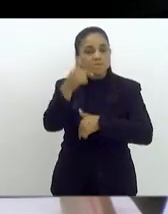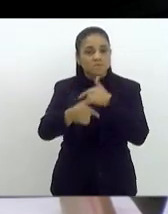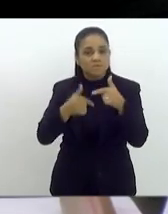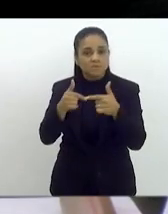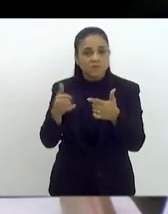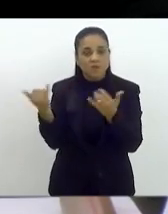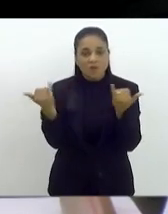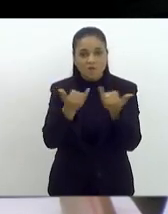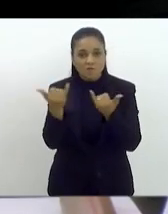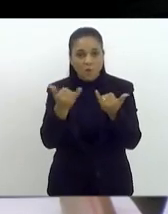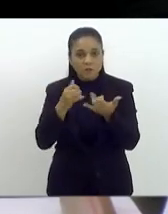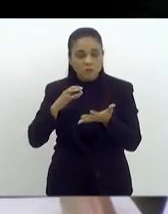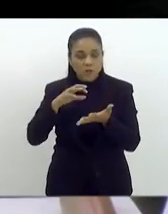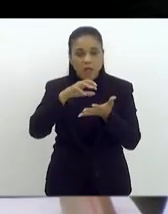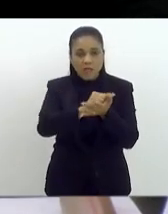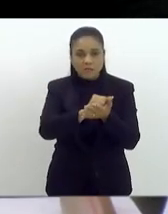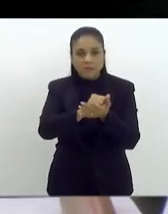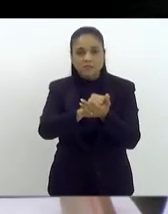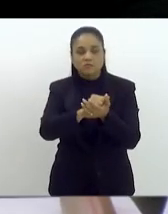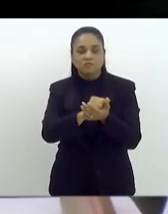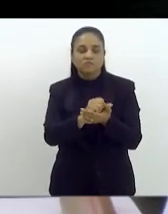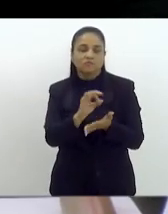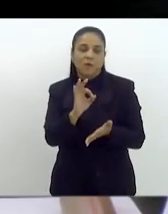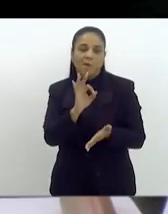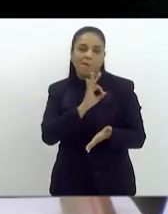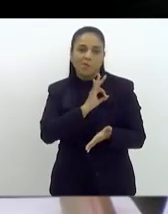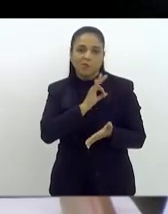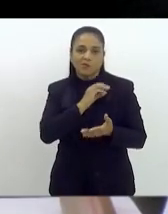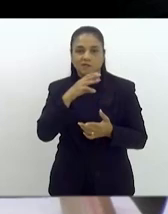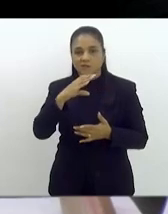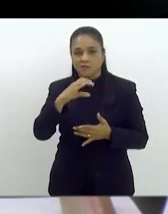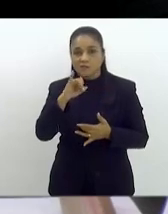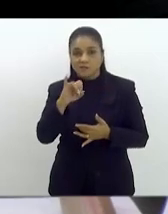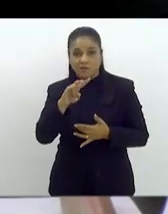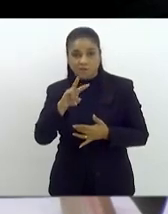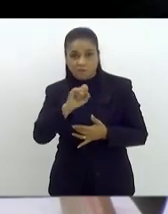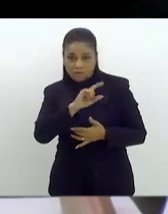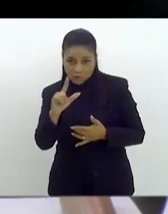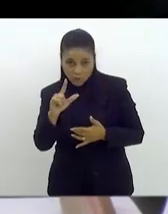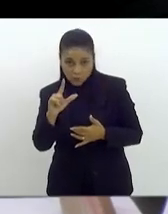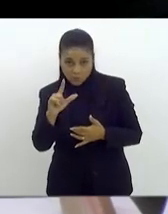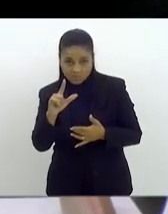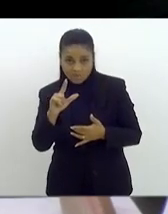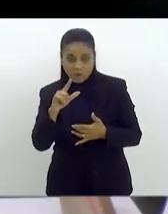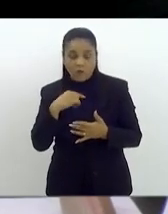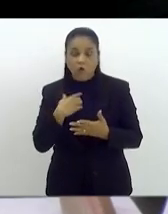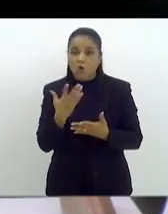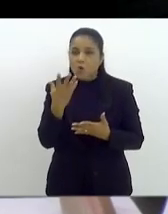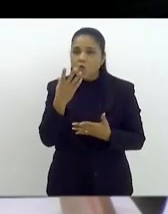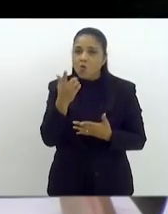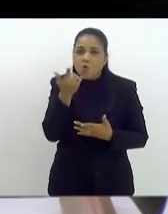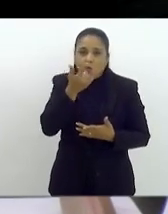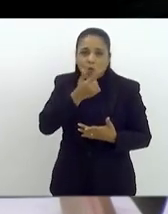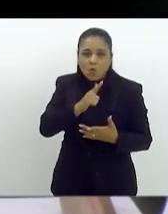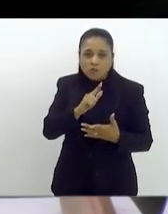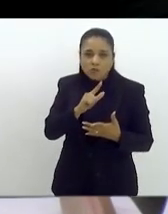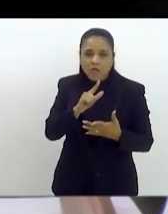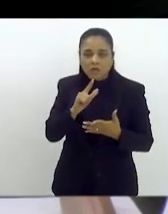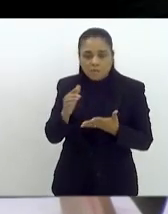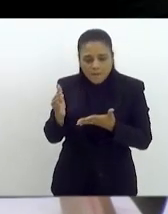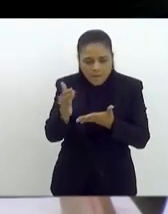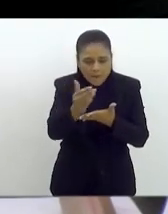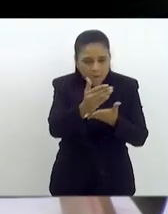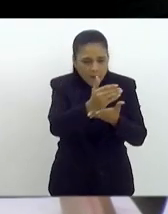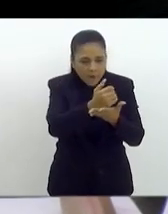dois registros de ocorrência da Polícia Civil então a gente consegue ter uma fotografia do momento